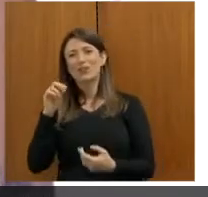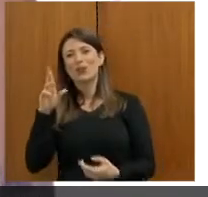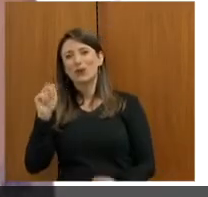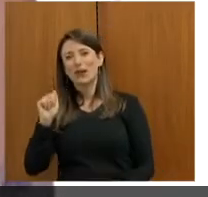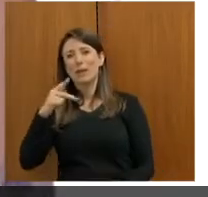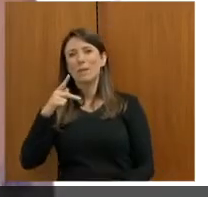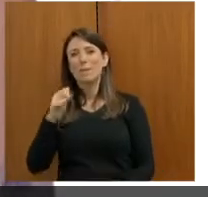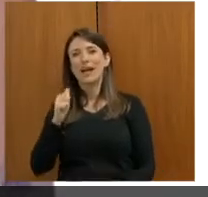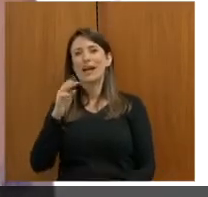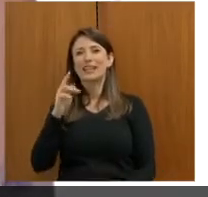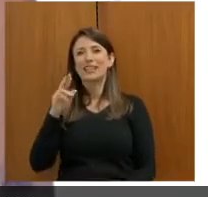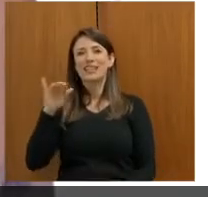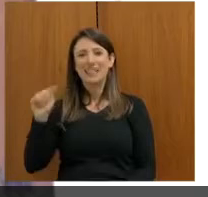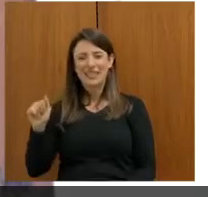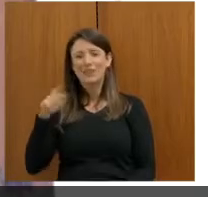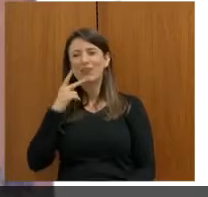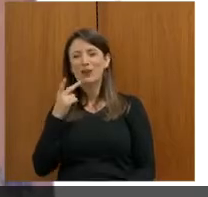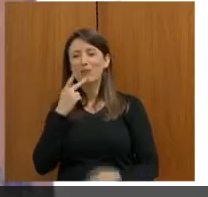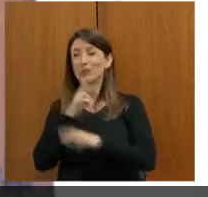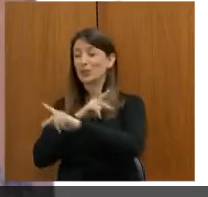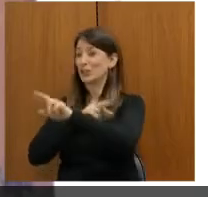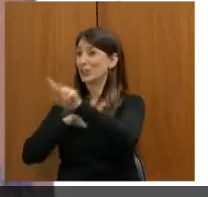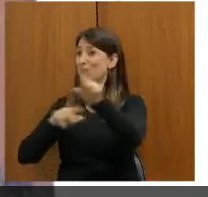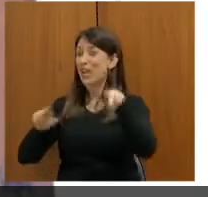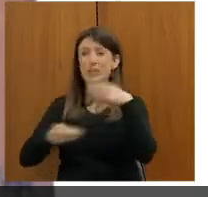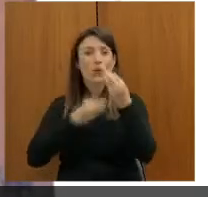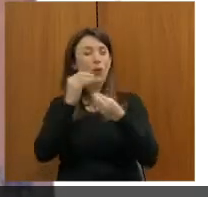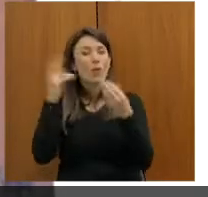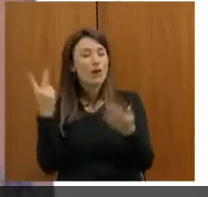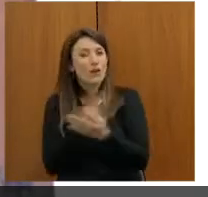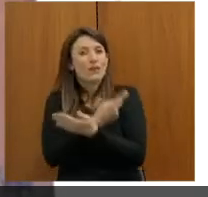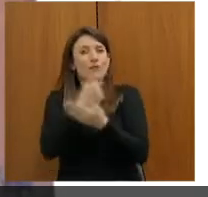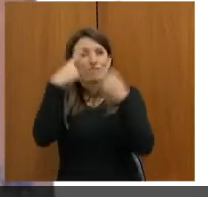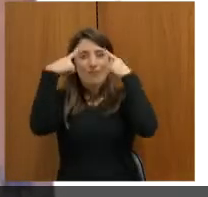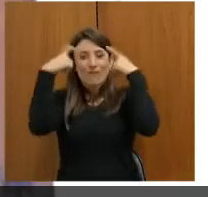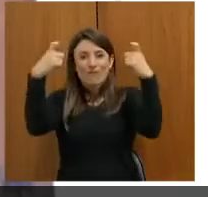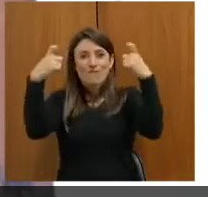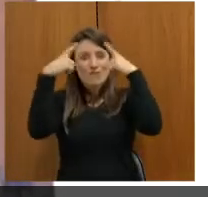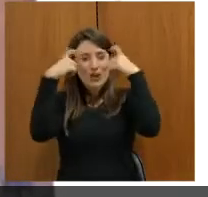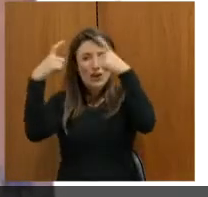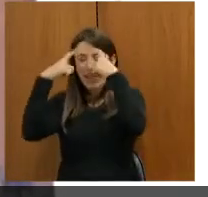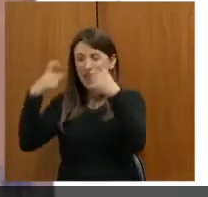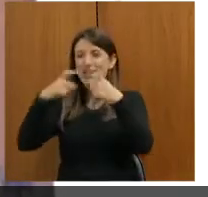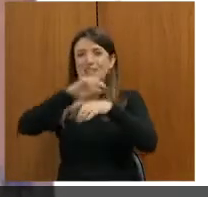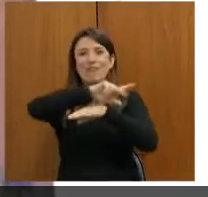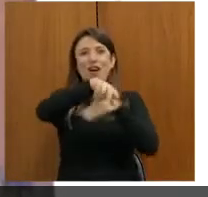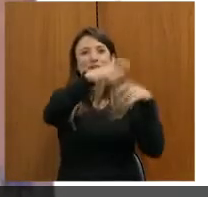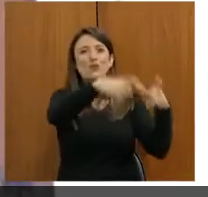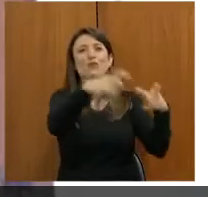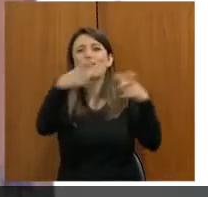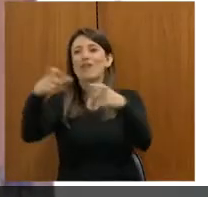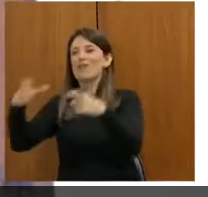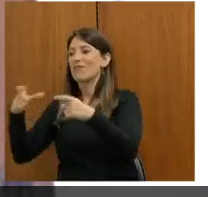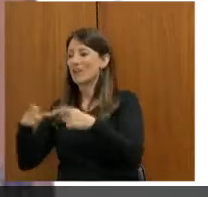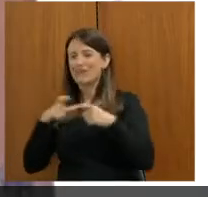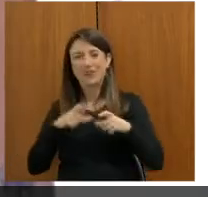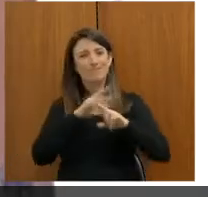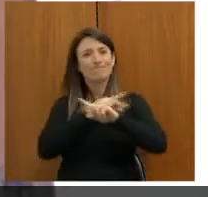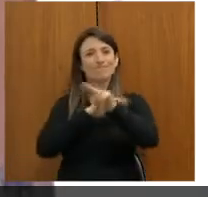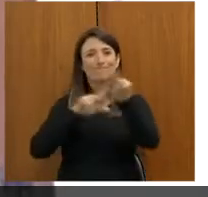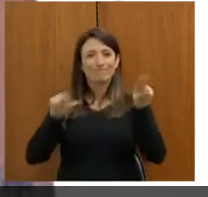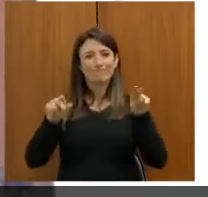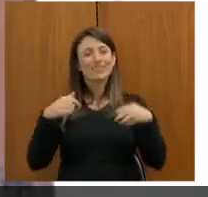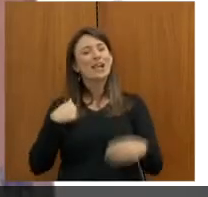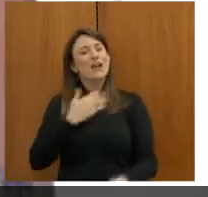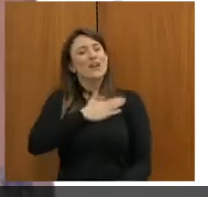Patrícia né é muito diverso é como que a violência percebida nas várias localidades as nossas regiões são no ano